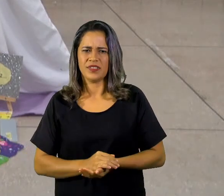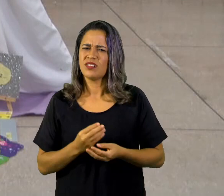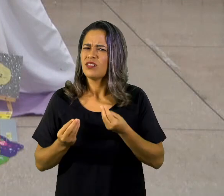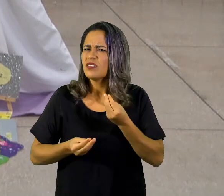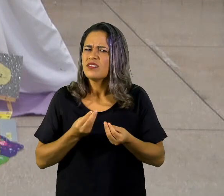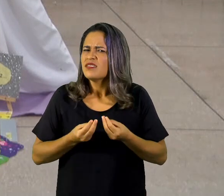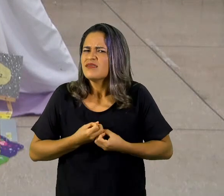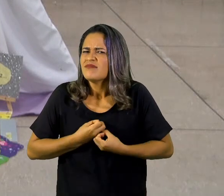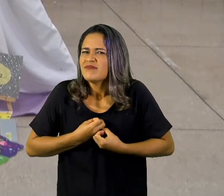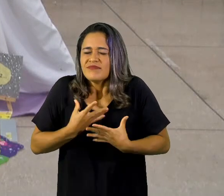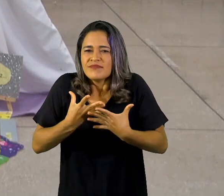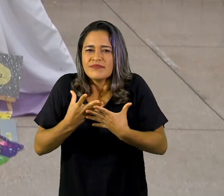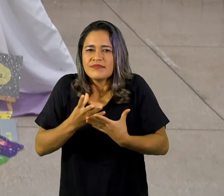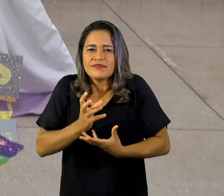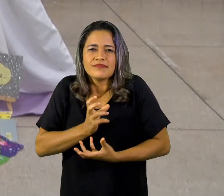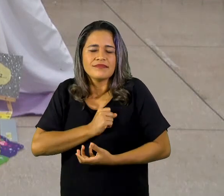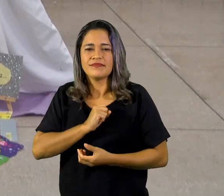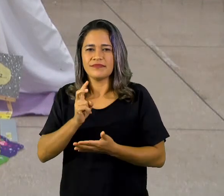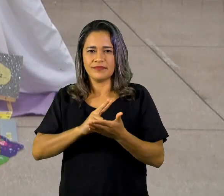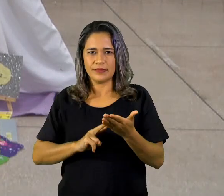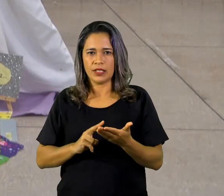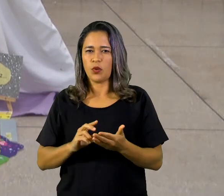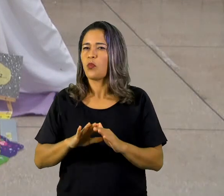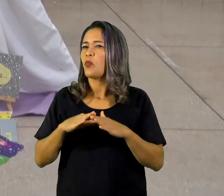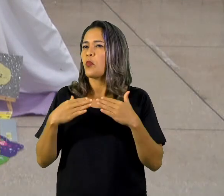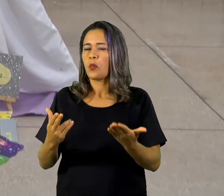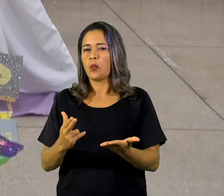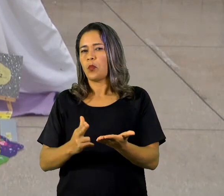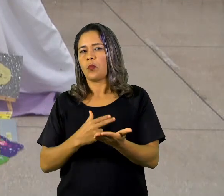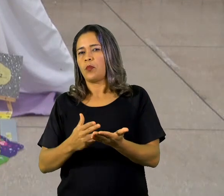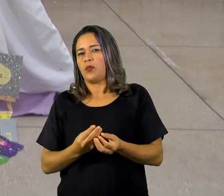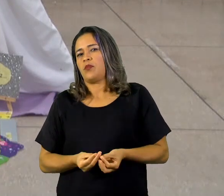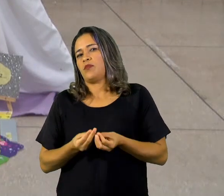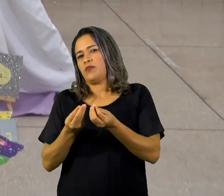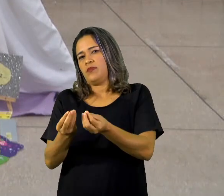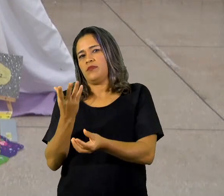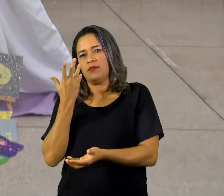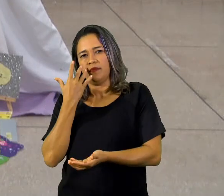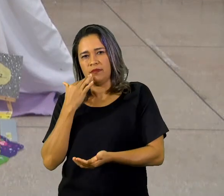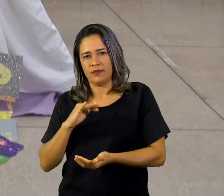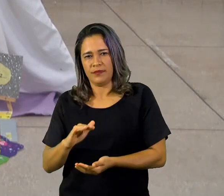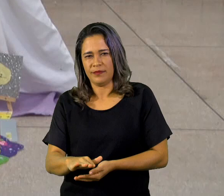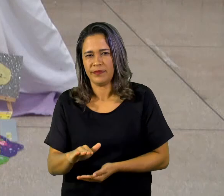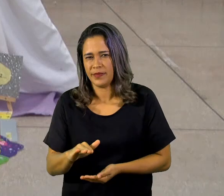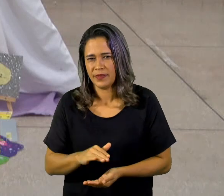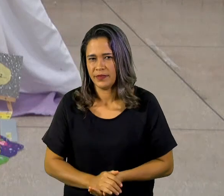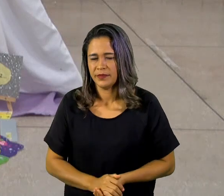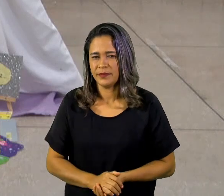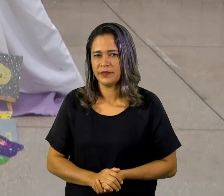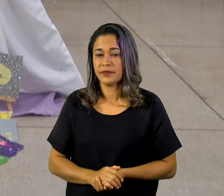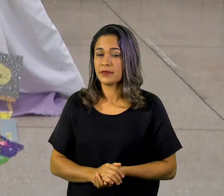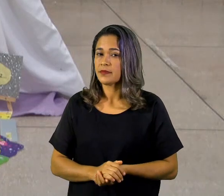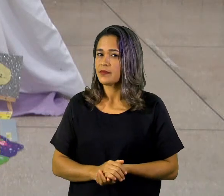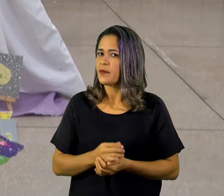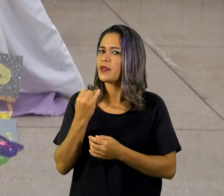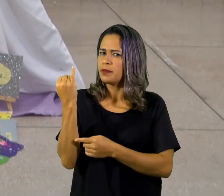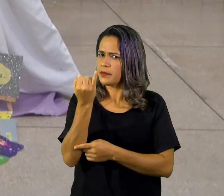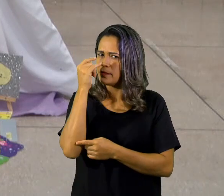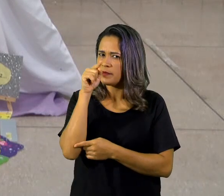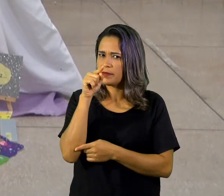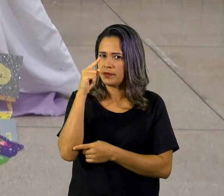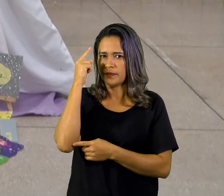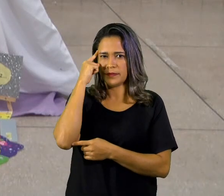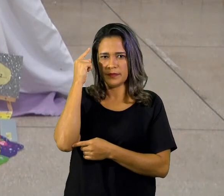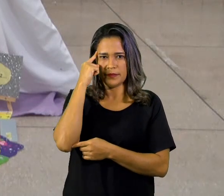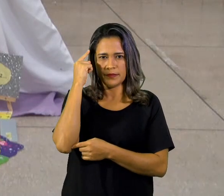esse gosto? Que livro eu posso oferecer à minha criança bem pequena? É importante você pensar